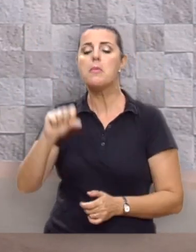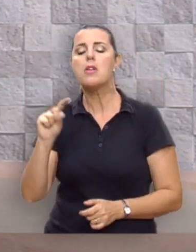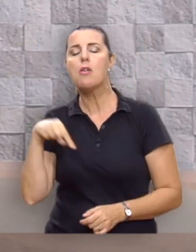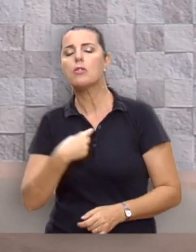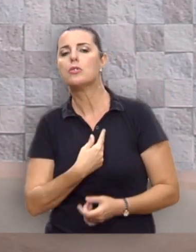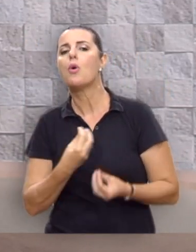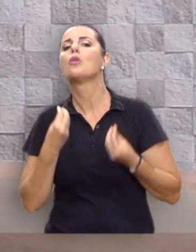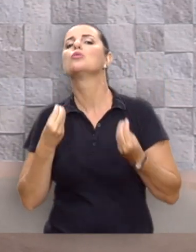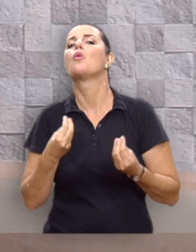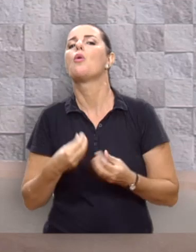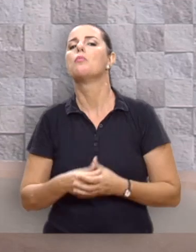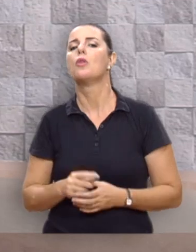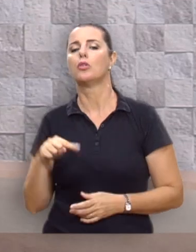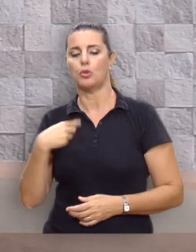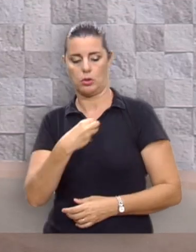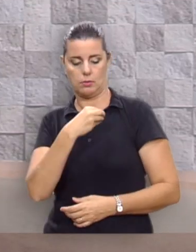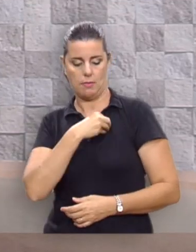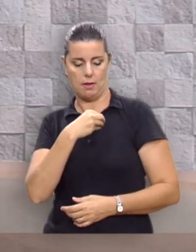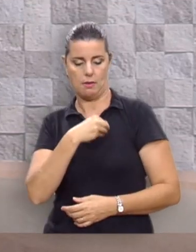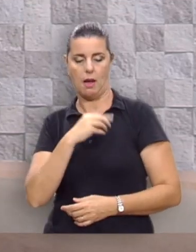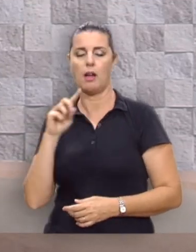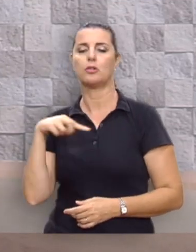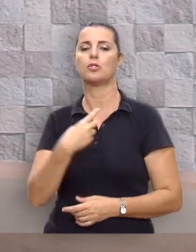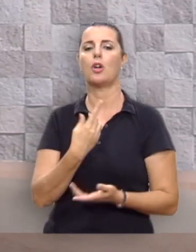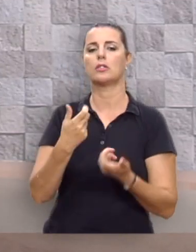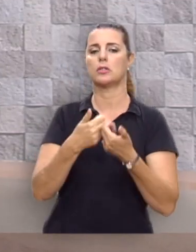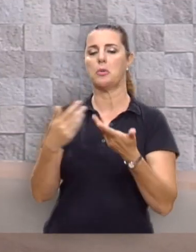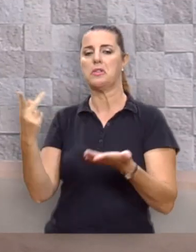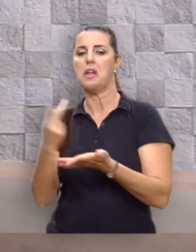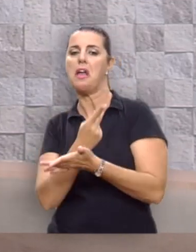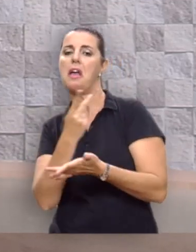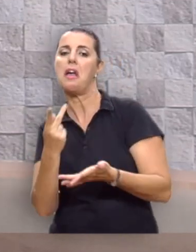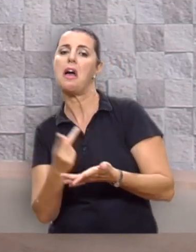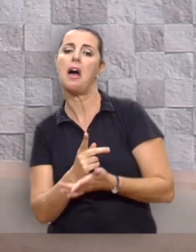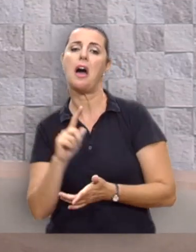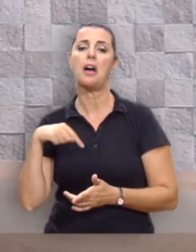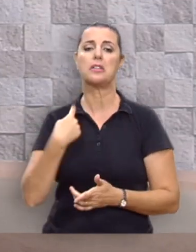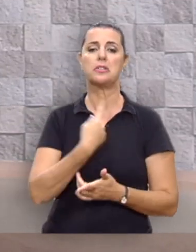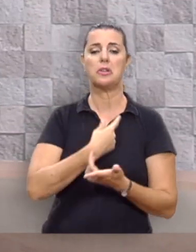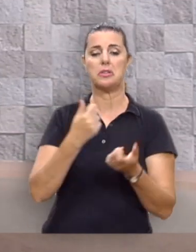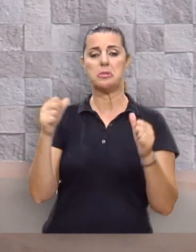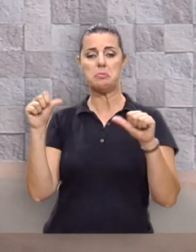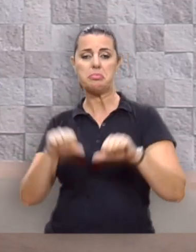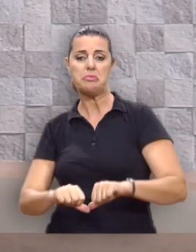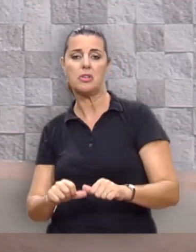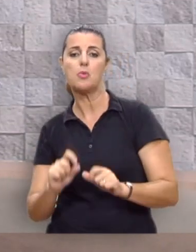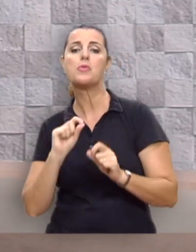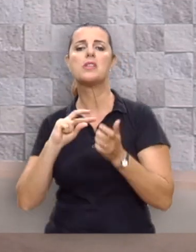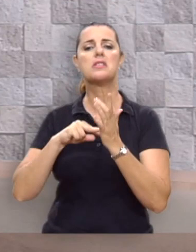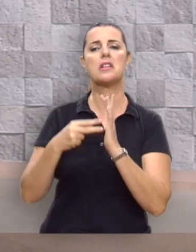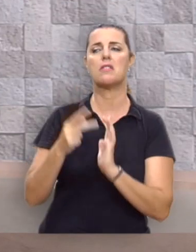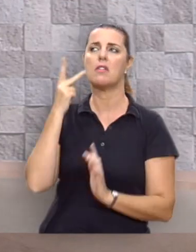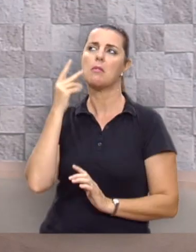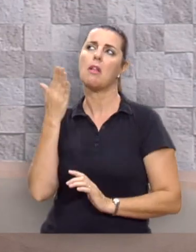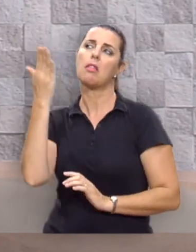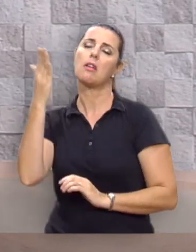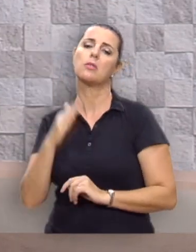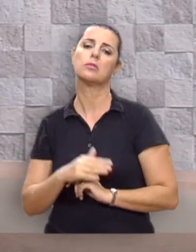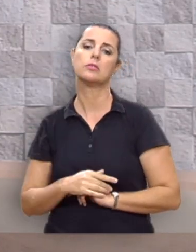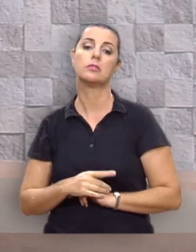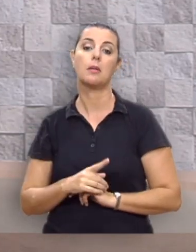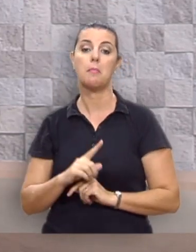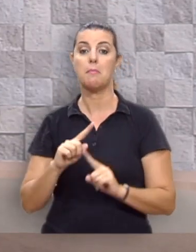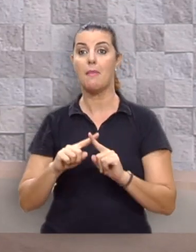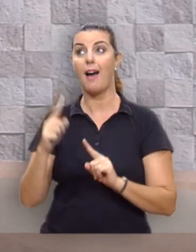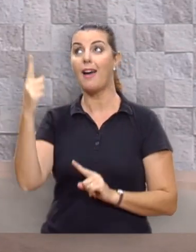de nós, nossos pecados, nossas iniquidades, nossas mazelas, o que seria? Mas